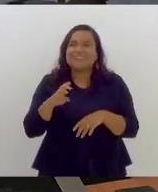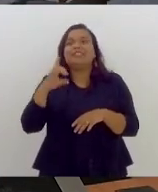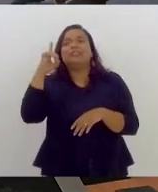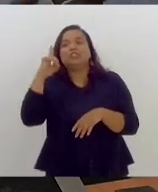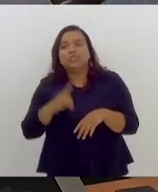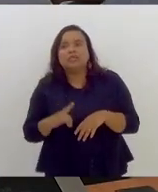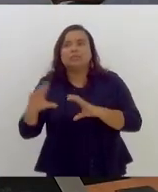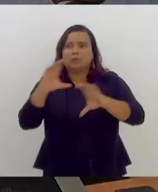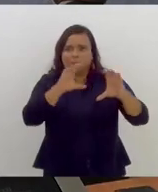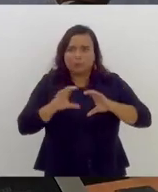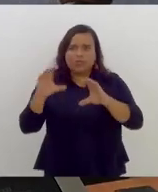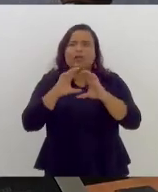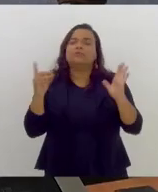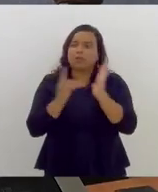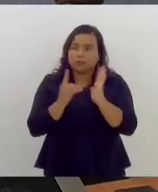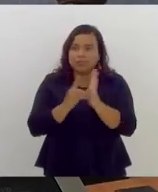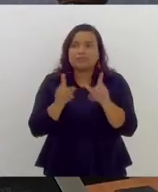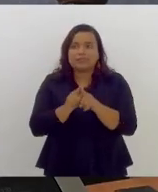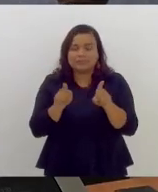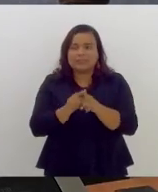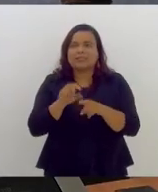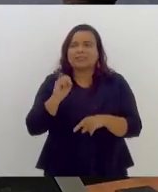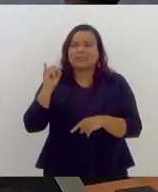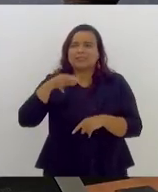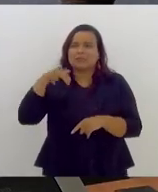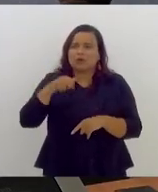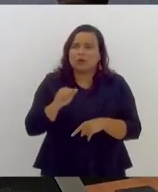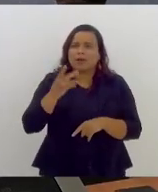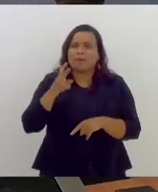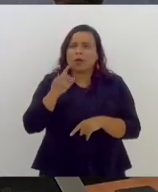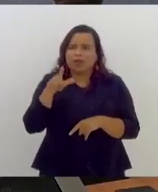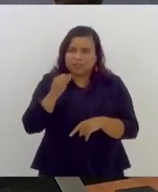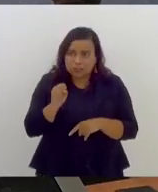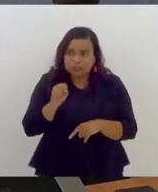Diretora de Comunicação do DETRAN, Simona Blolles.